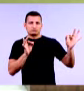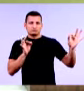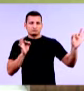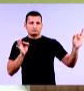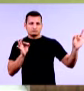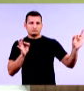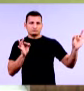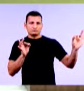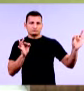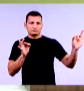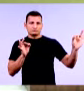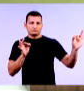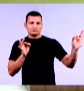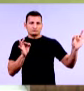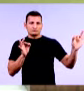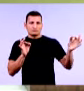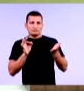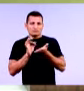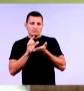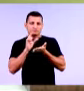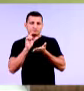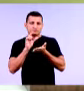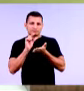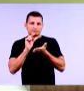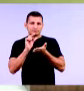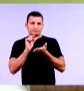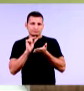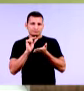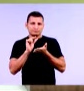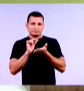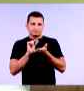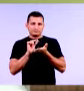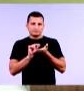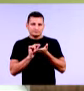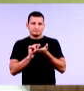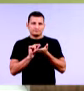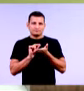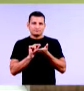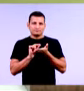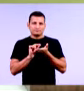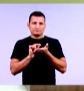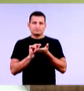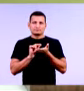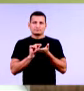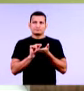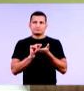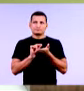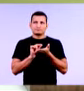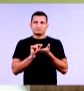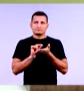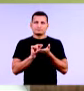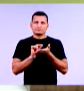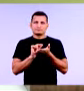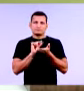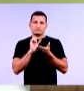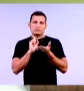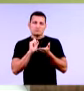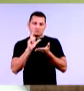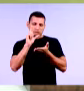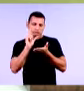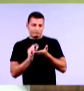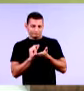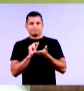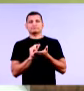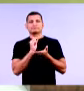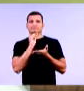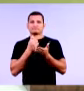sem fio, você corre o risco de, aos poucos, tendo instabilidade na sua conexão, ou mesmo você pode terminar perdendo a sua conexão,